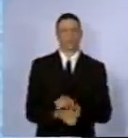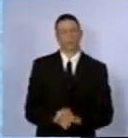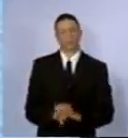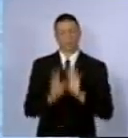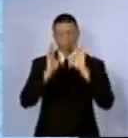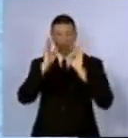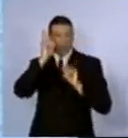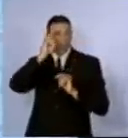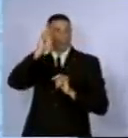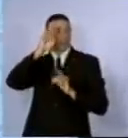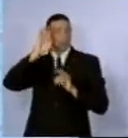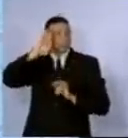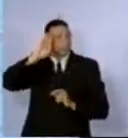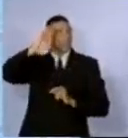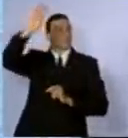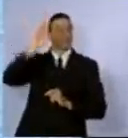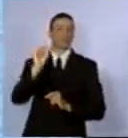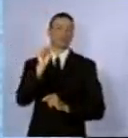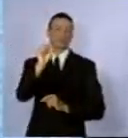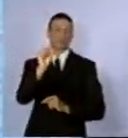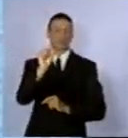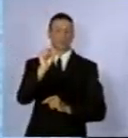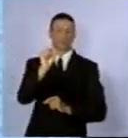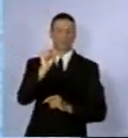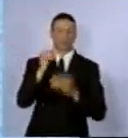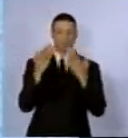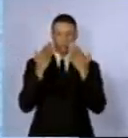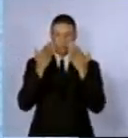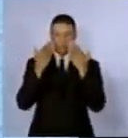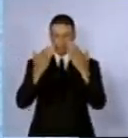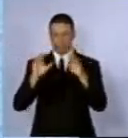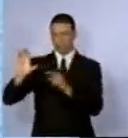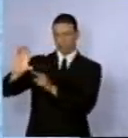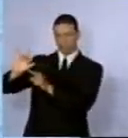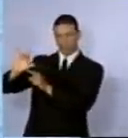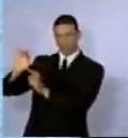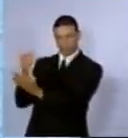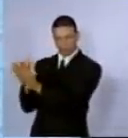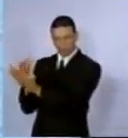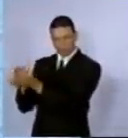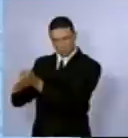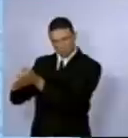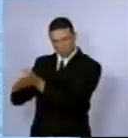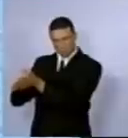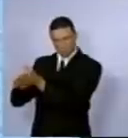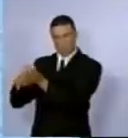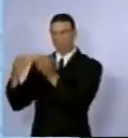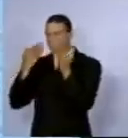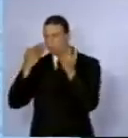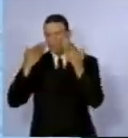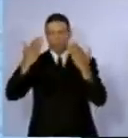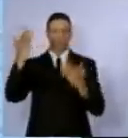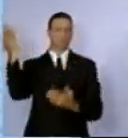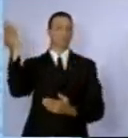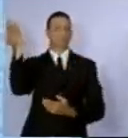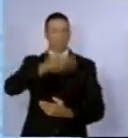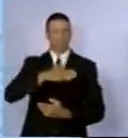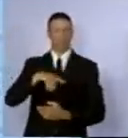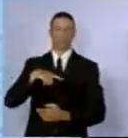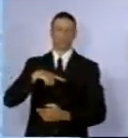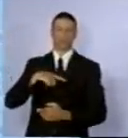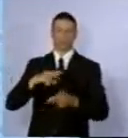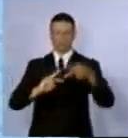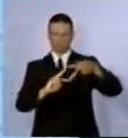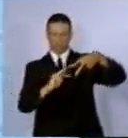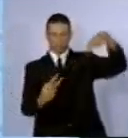gostaria de levantar é que existe muita demonstração científica que está disponível e mostra essa relação com o